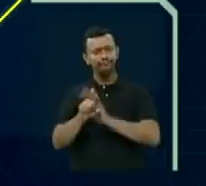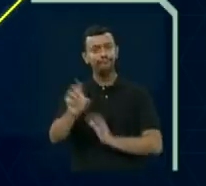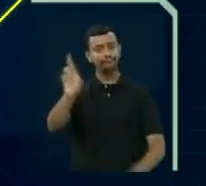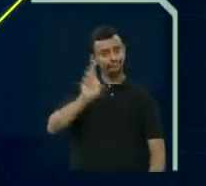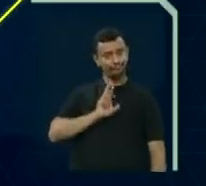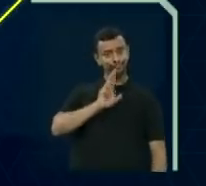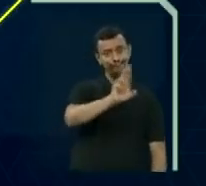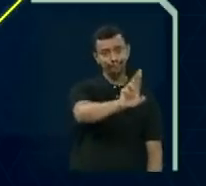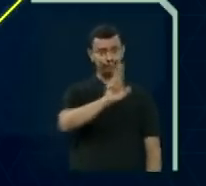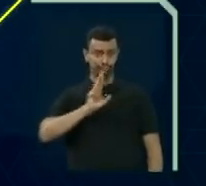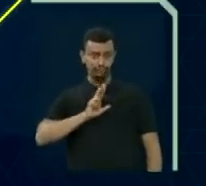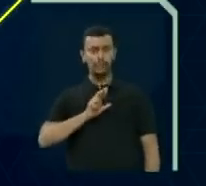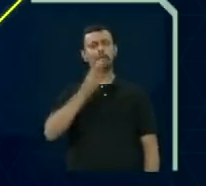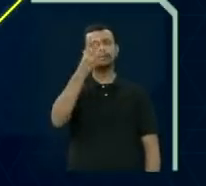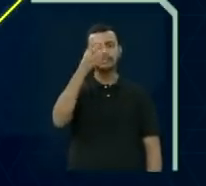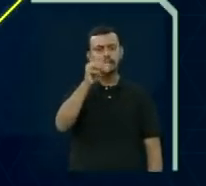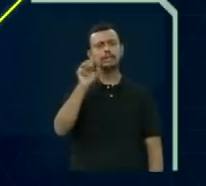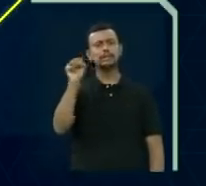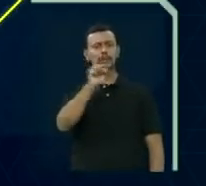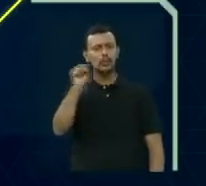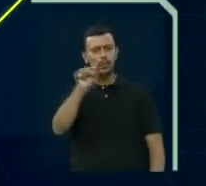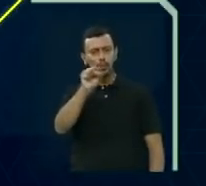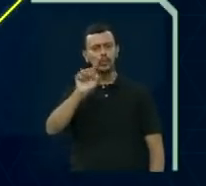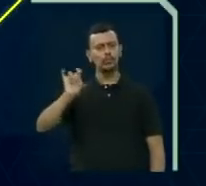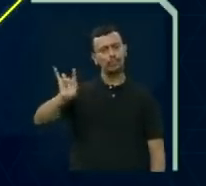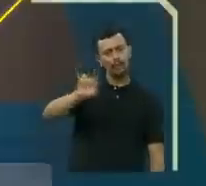serão feitas em 30 segundos cada.